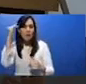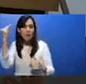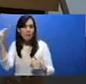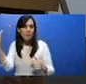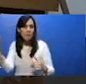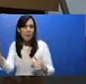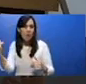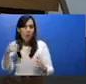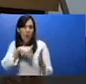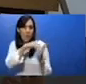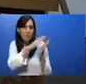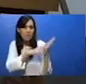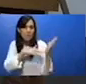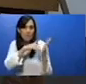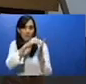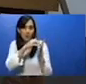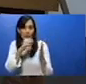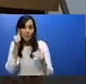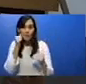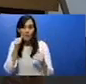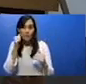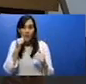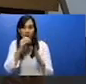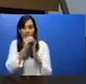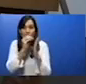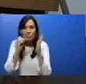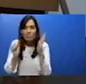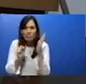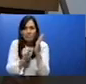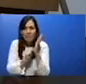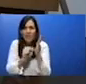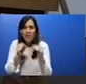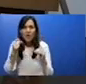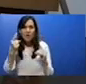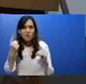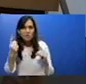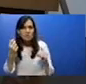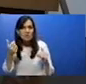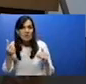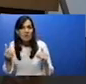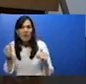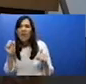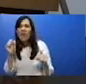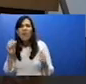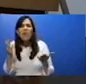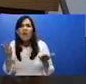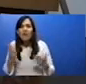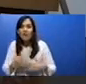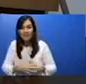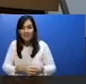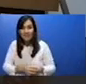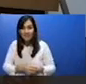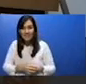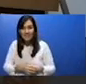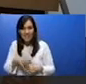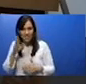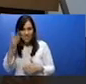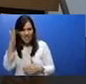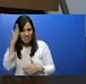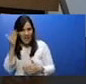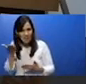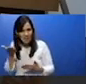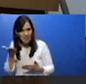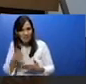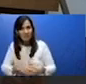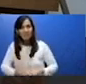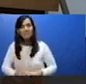mulher do século XVI. Quem será essa pintura dessa mulher do século XVI? Acho que vocês já têm algumas